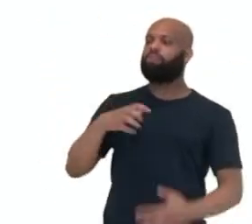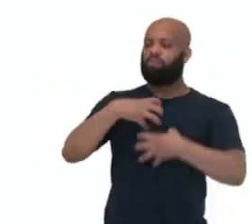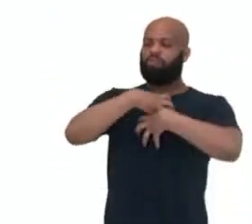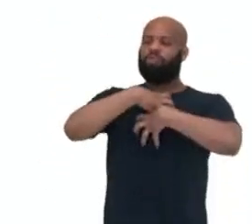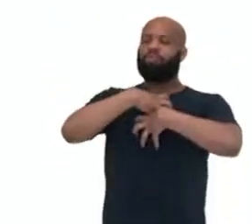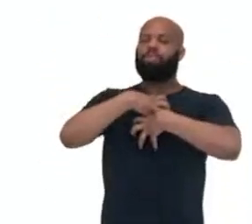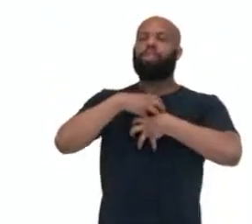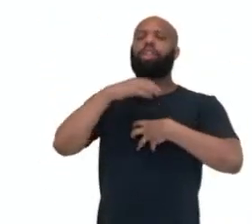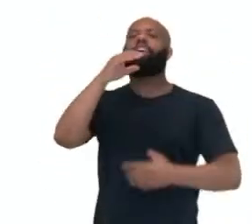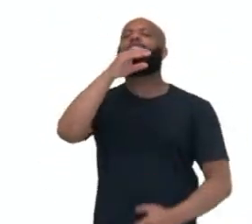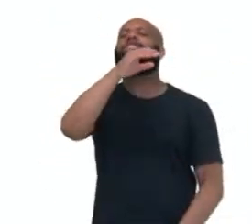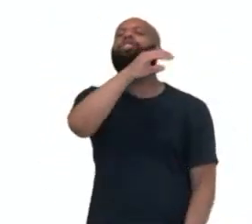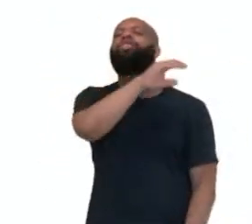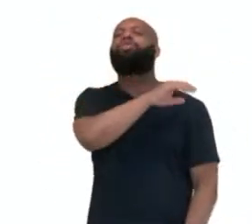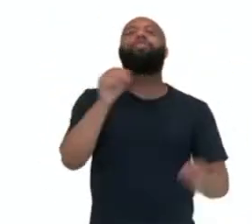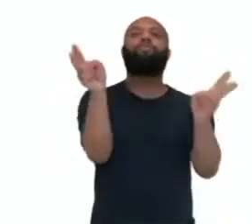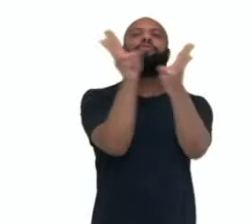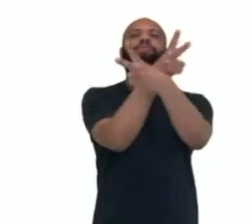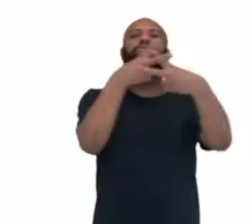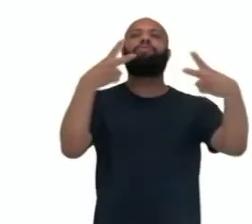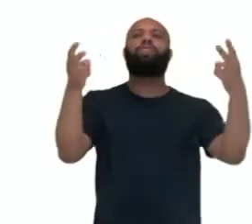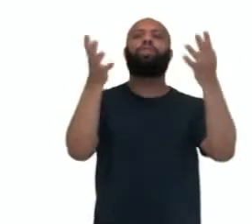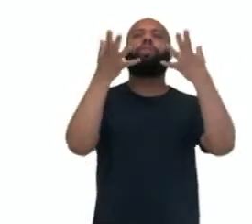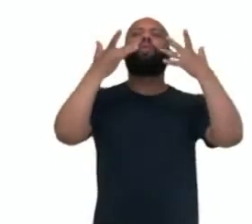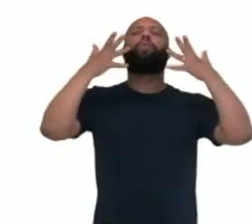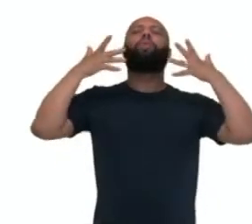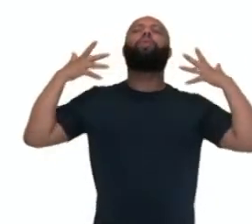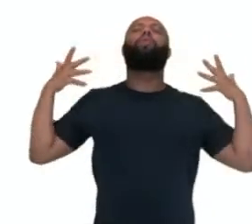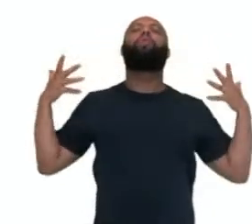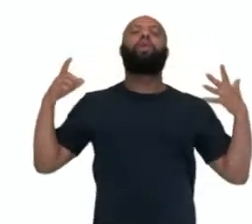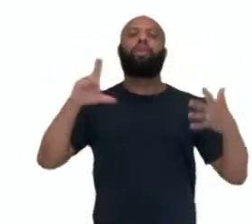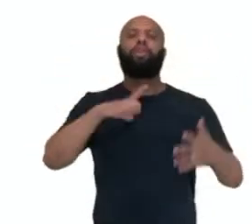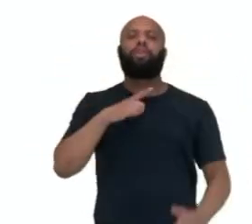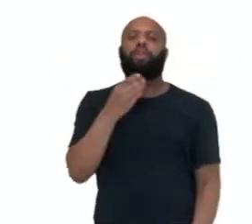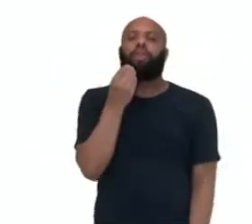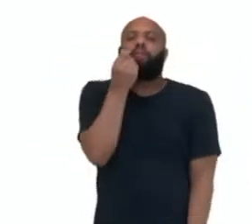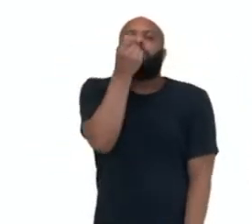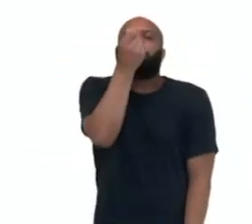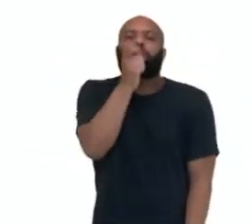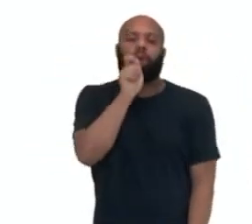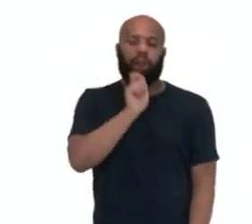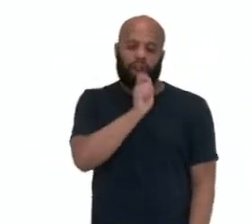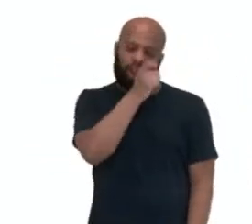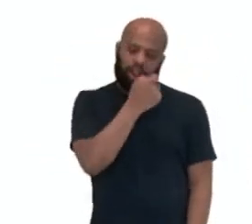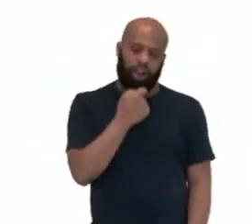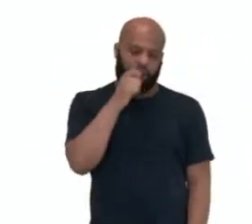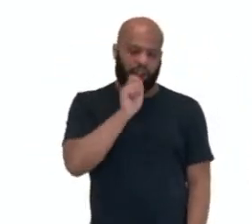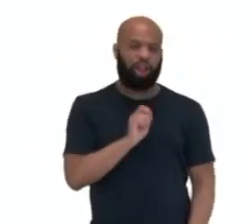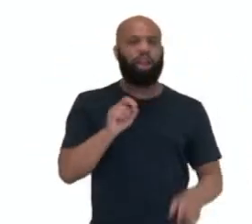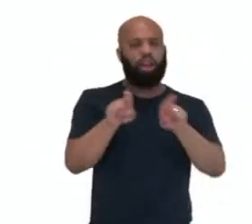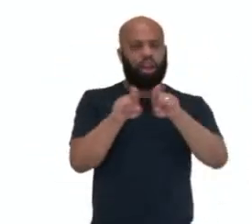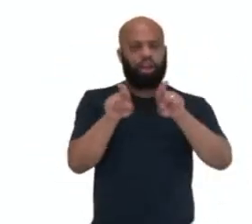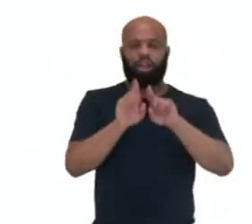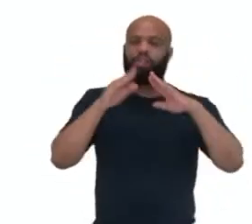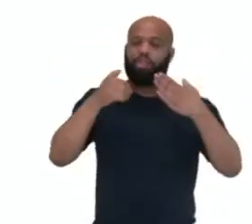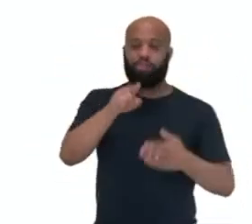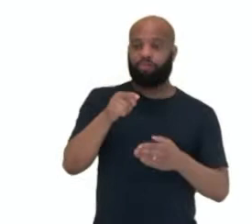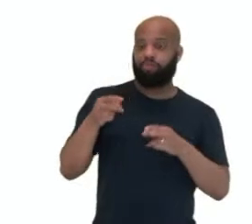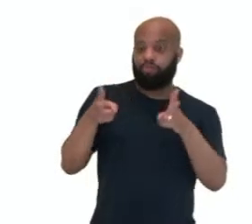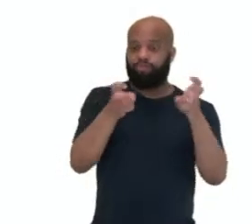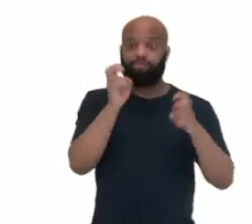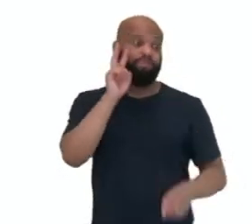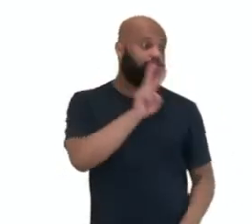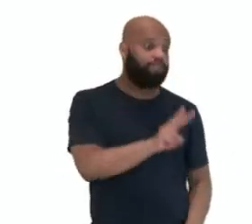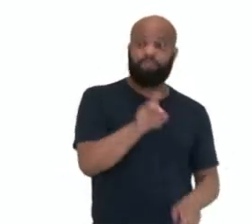do sol, o vento no seu rosto, o gosto do alimento, você percebendo as pessoas ao